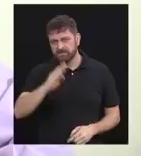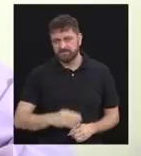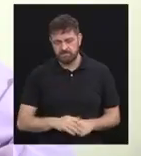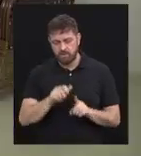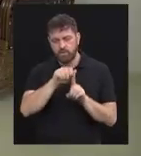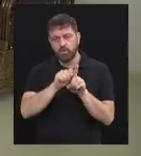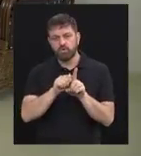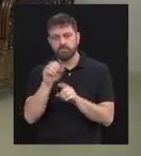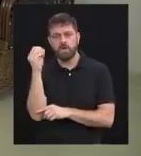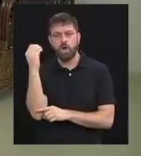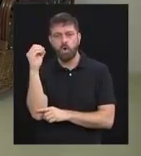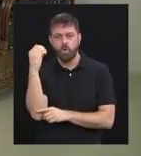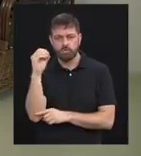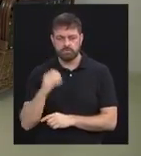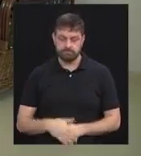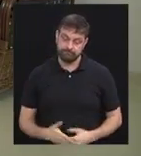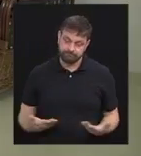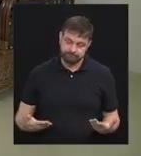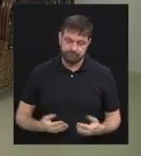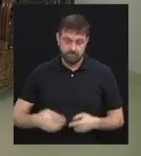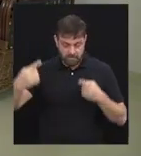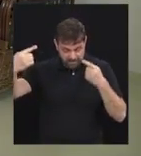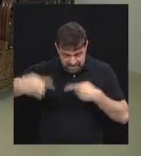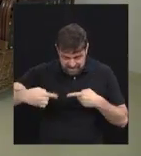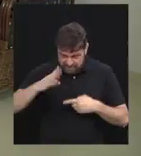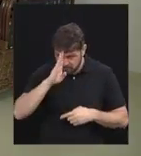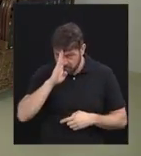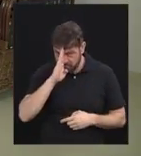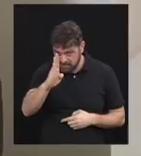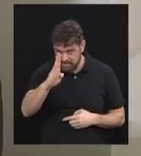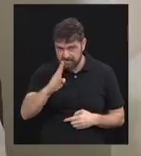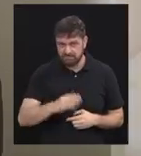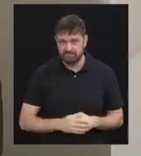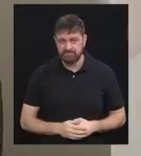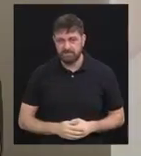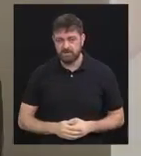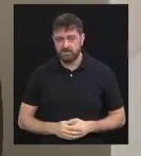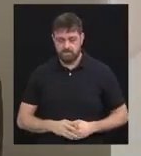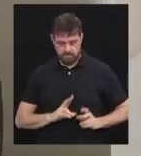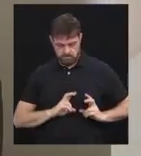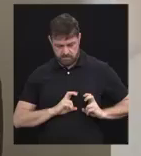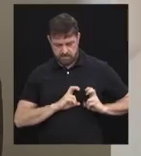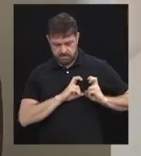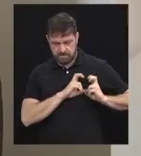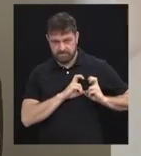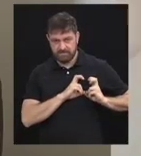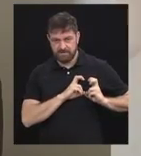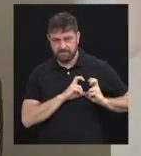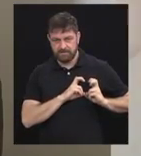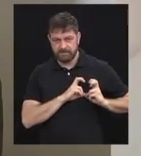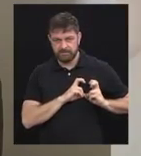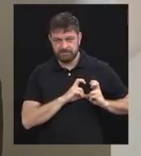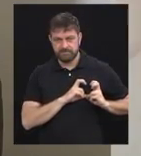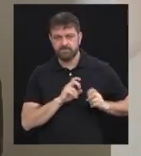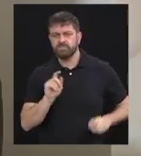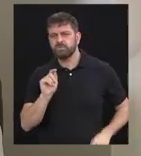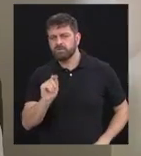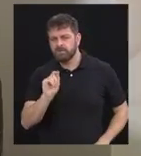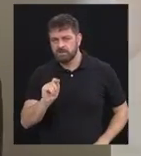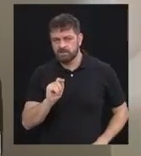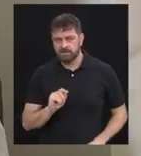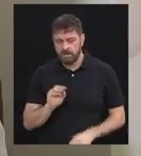desse mês? O maior desafio que eu tenho dito para o câncer de mama é